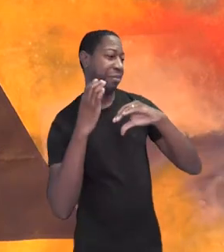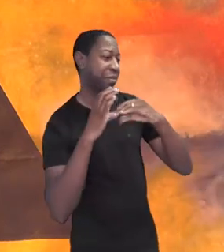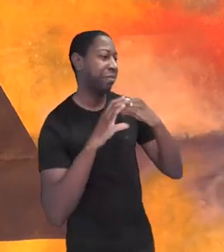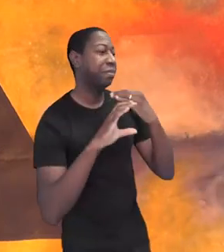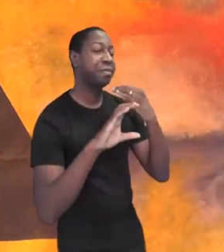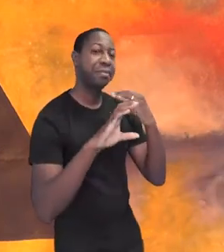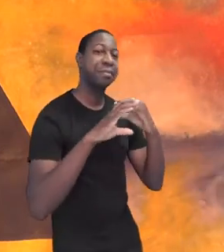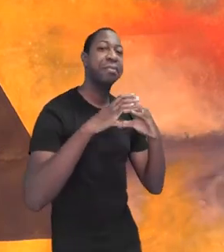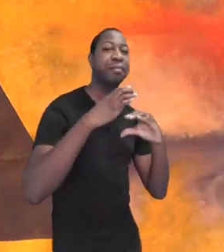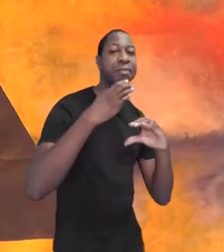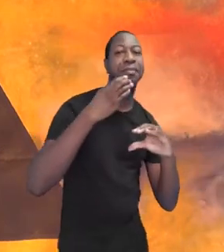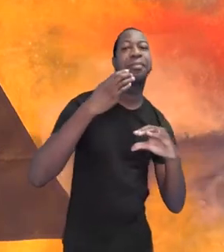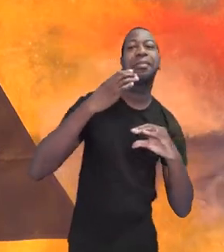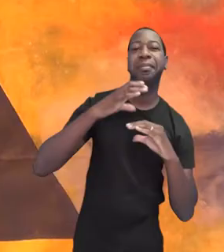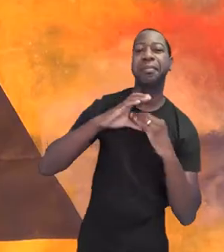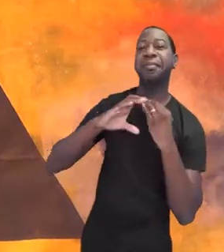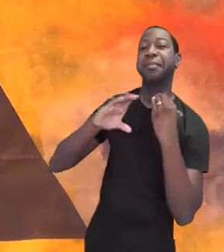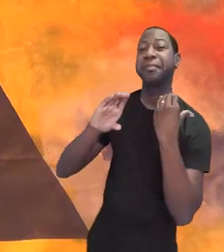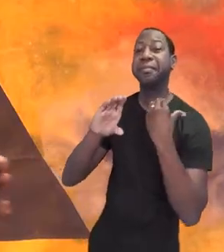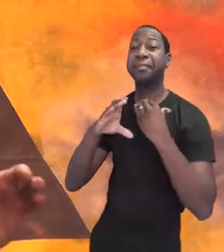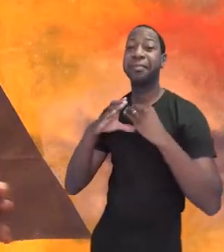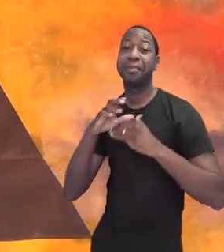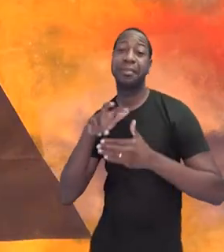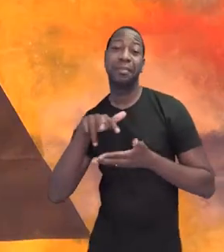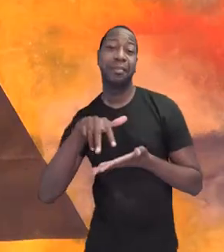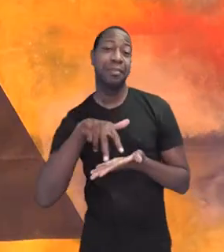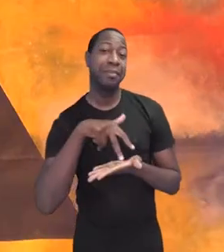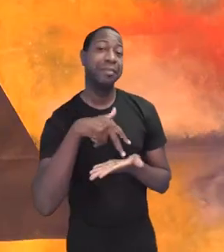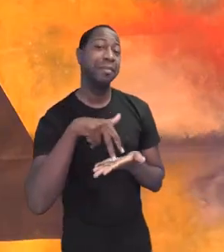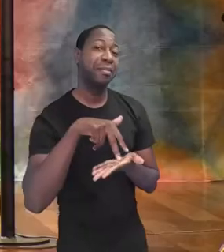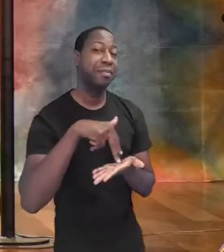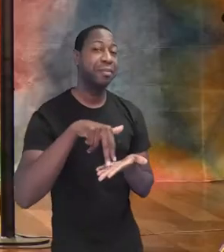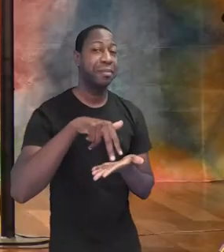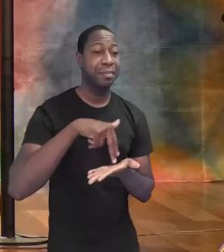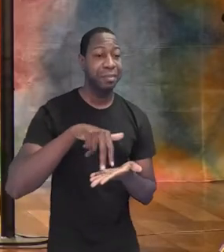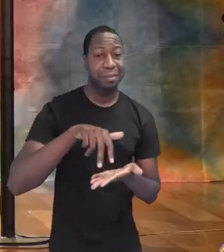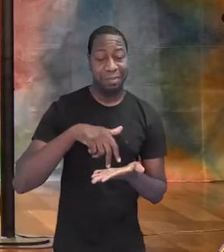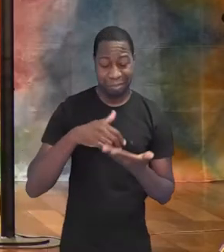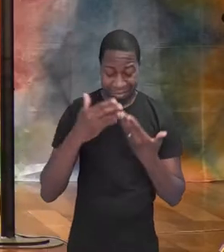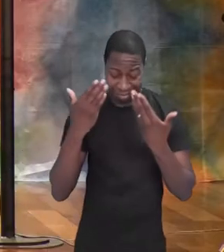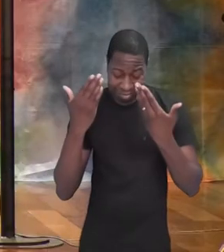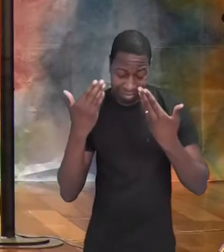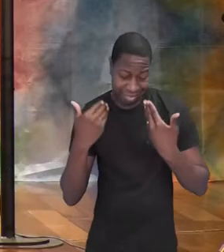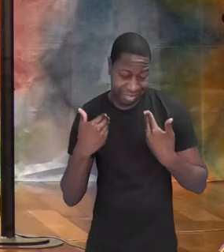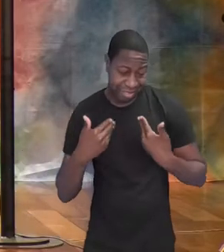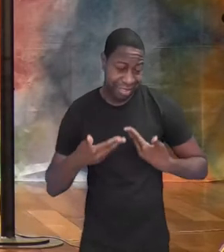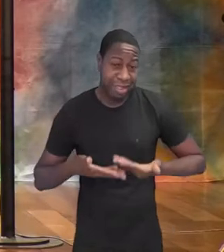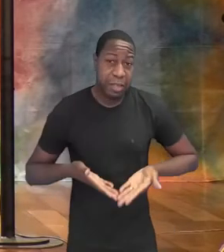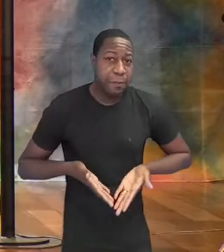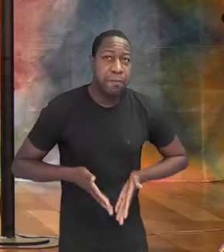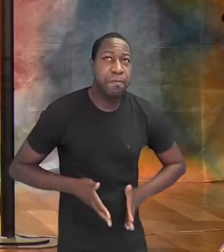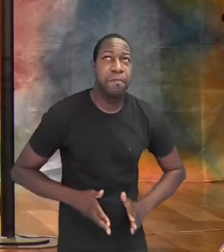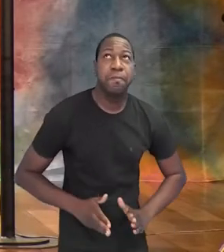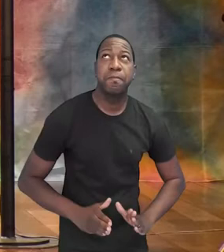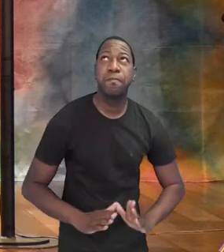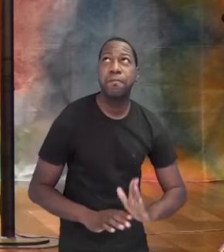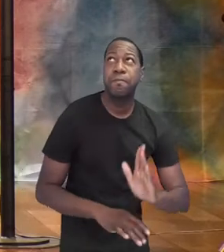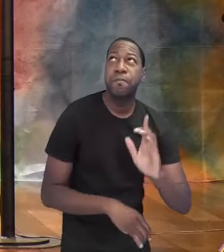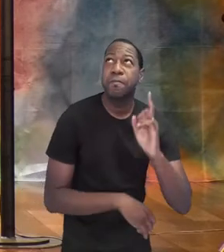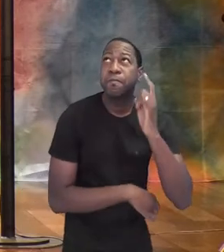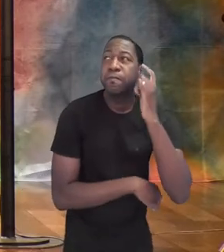Manipanço, só não penso. Quando eu nasci, eu